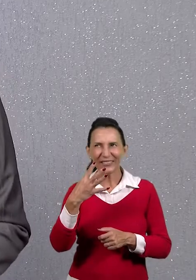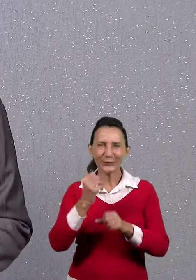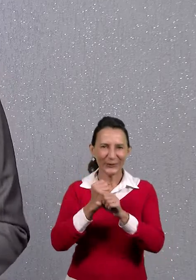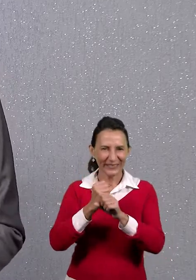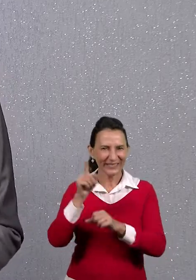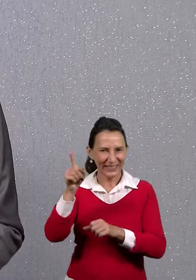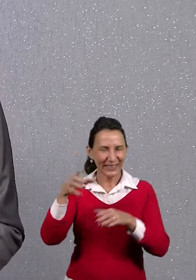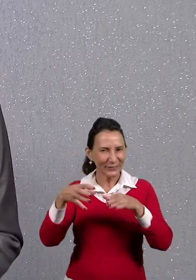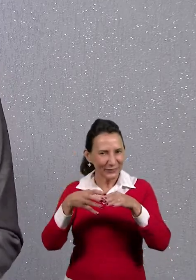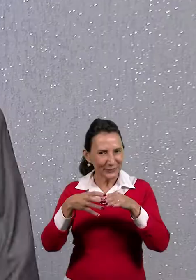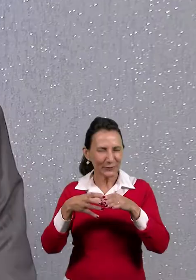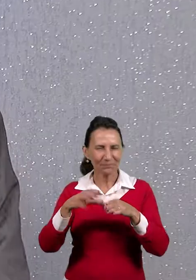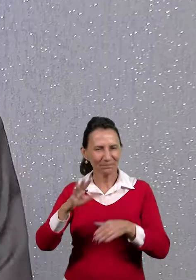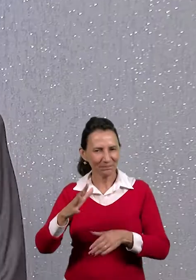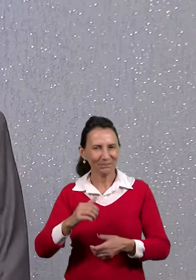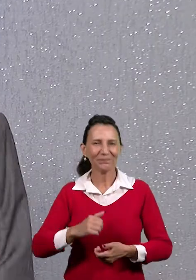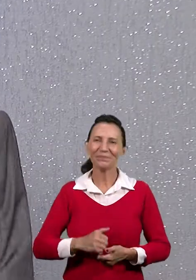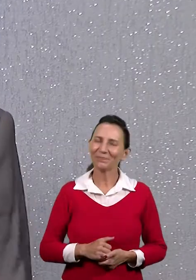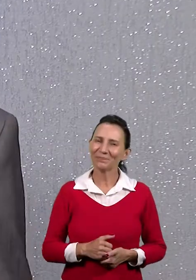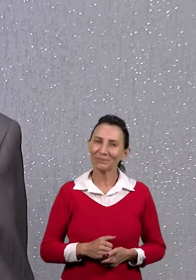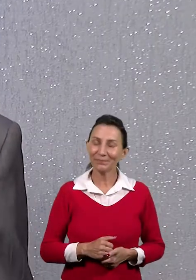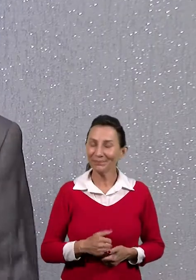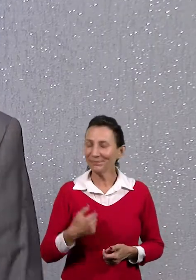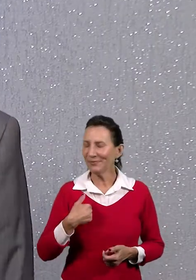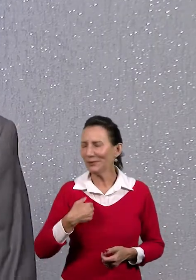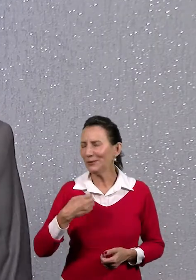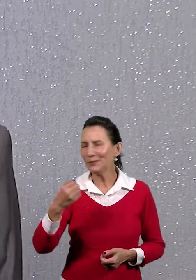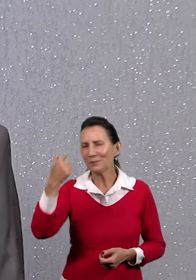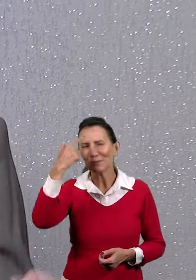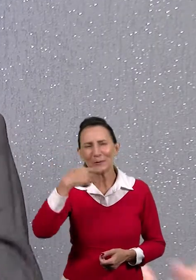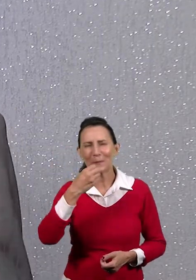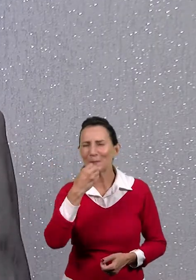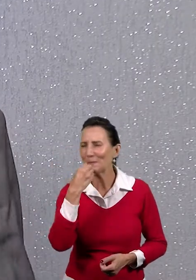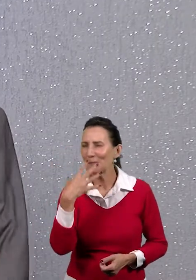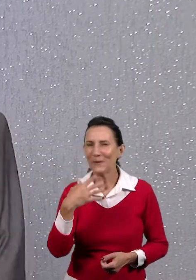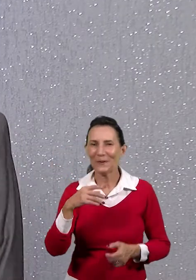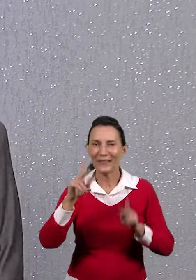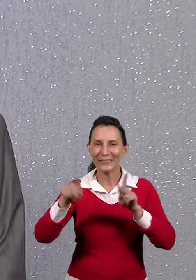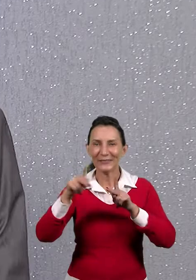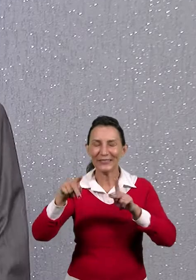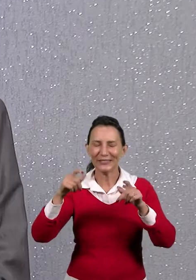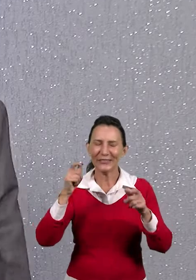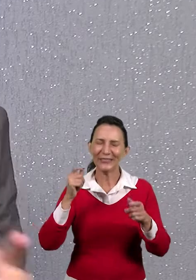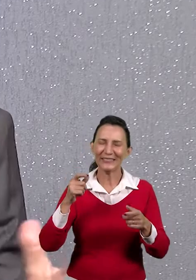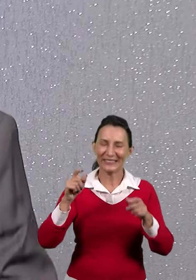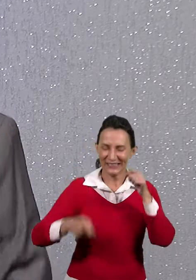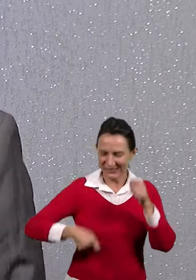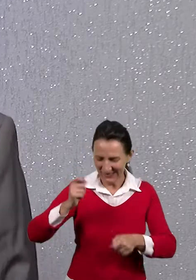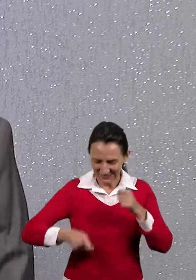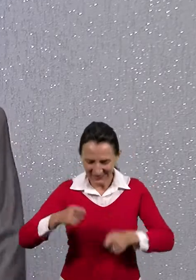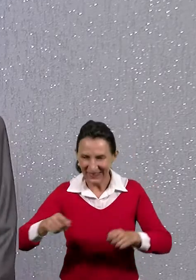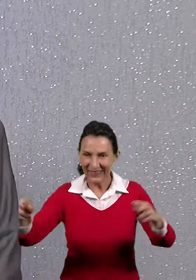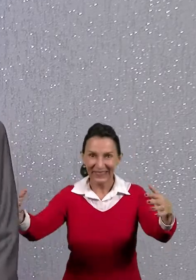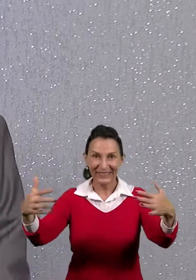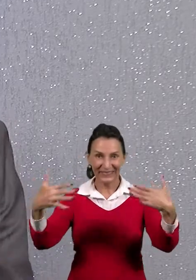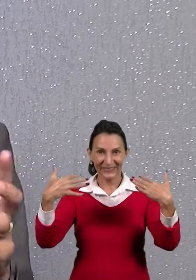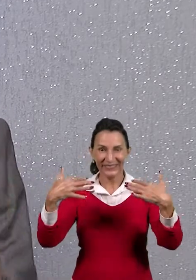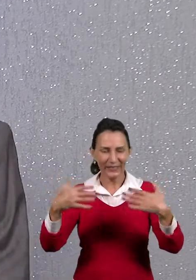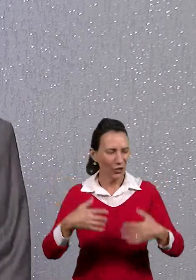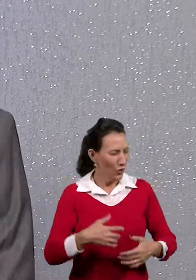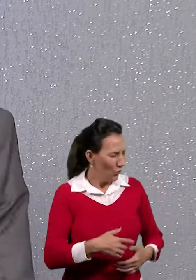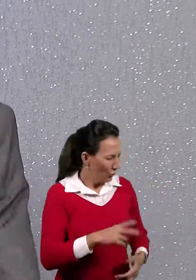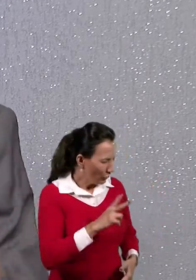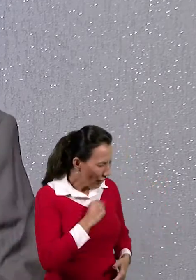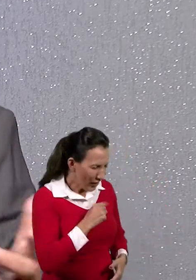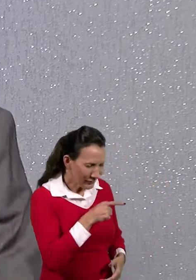grupo, aproximadamente. E eu era uma benção, eu tocava, o povo olhava pra mim e falava, mas como ser uma benção, Breno? Você toca bateria